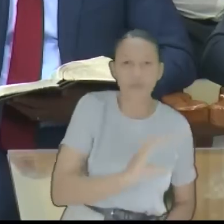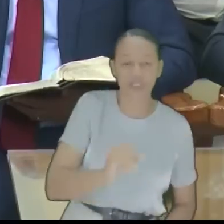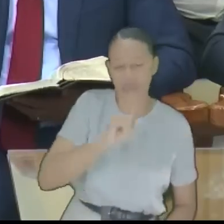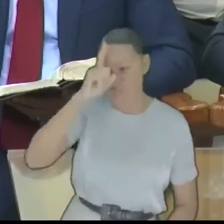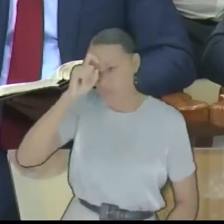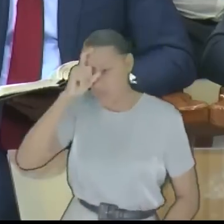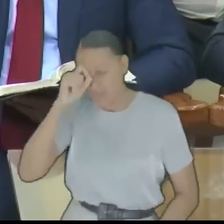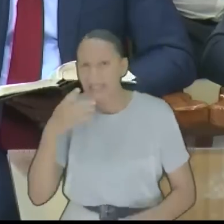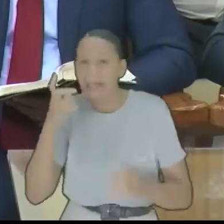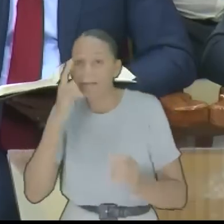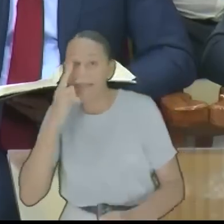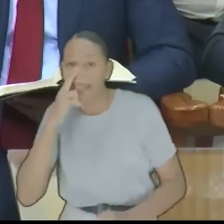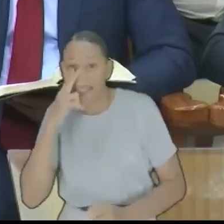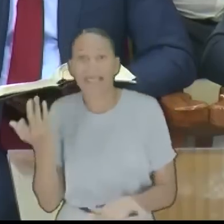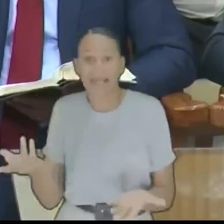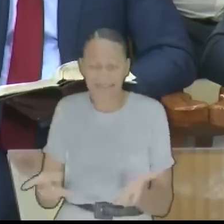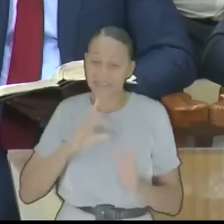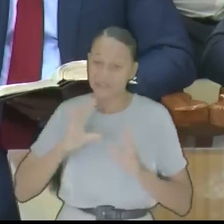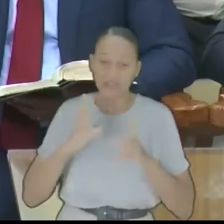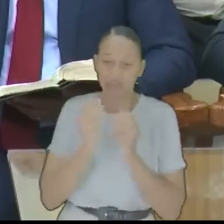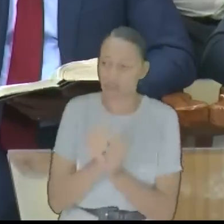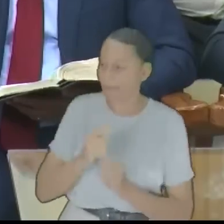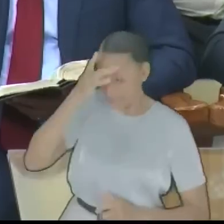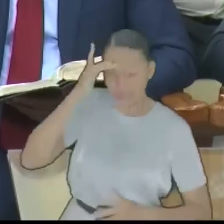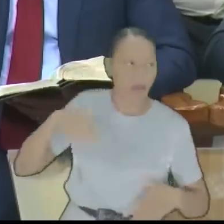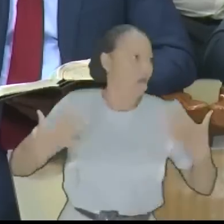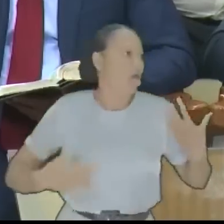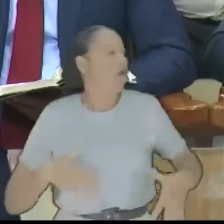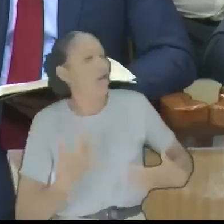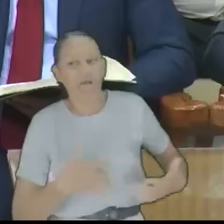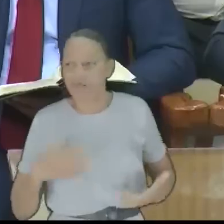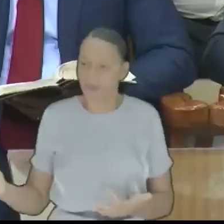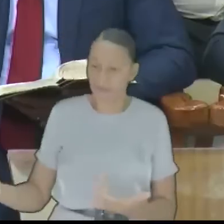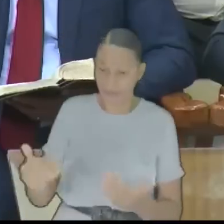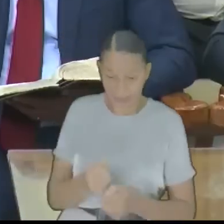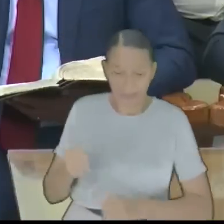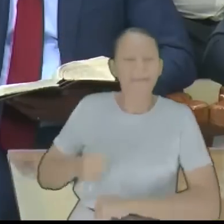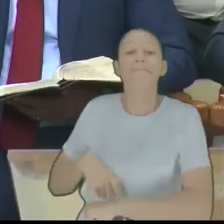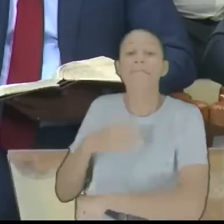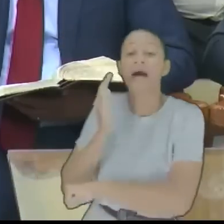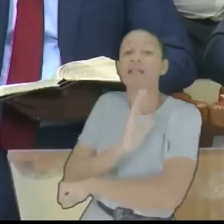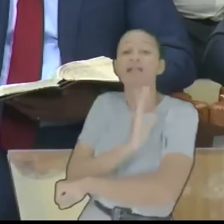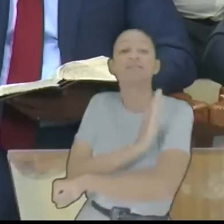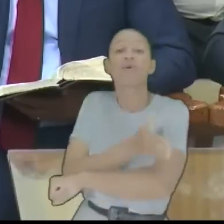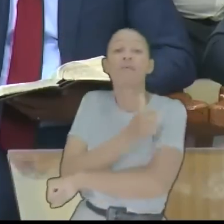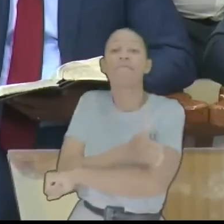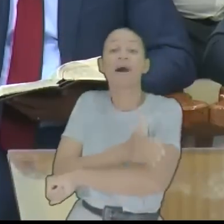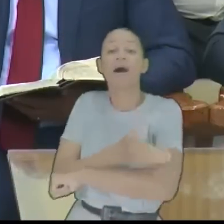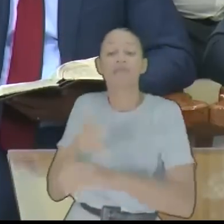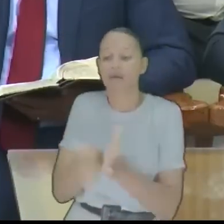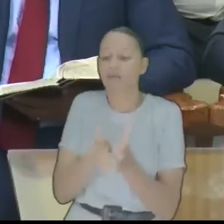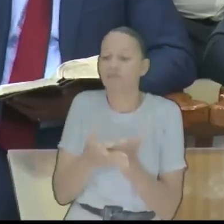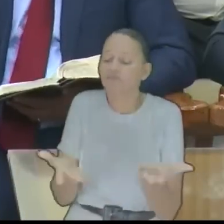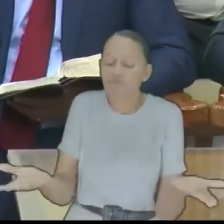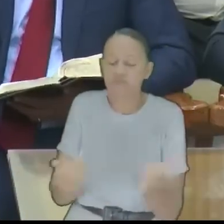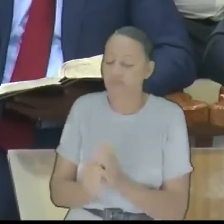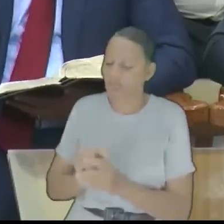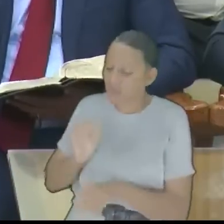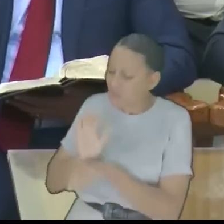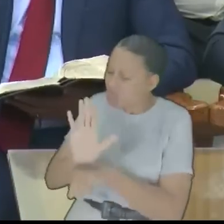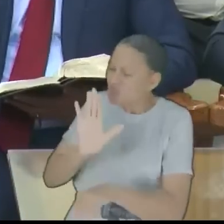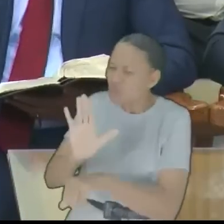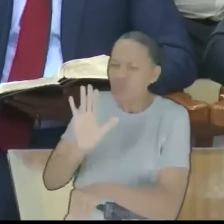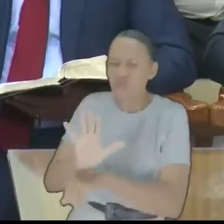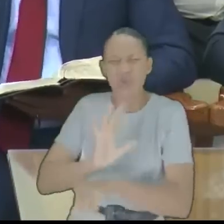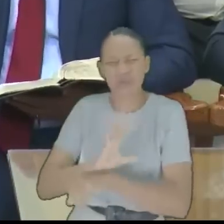hospitais evangélicos, era quem acudia o povo. Na Idade Média, quem quem acudia o povo era a